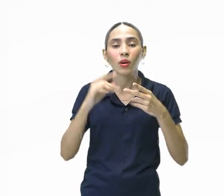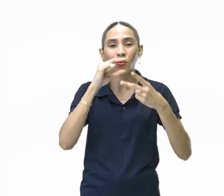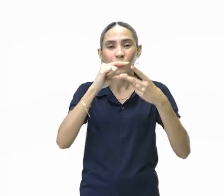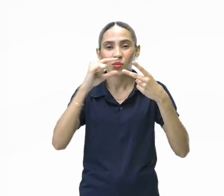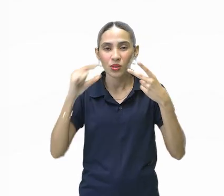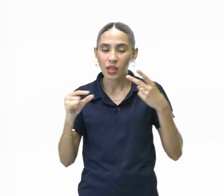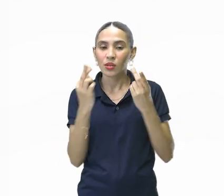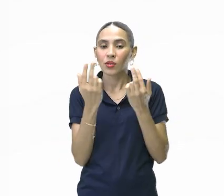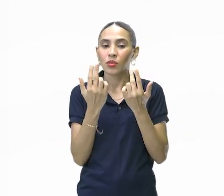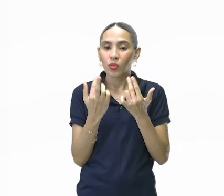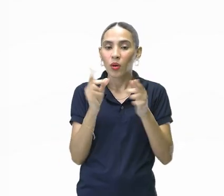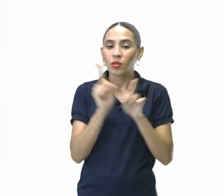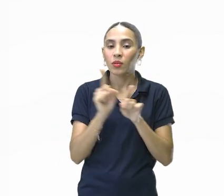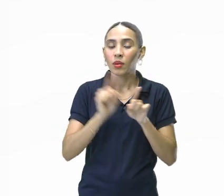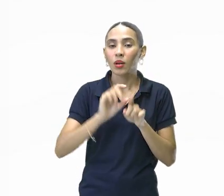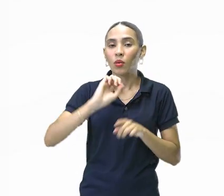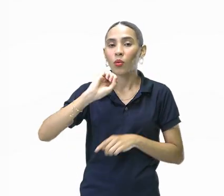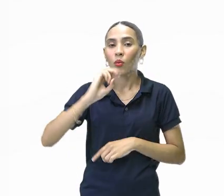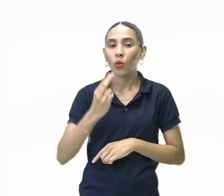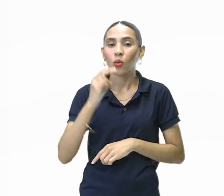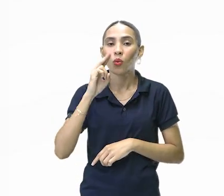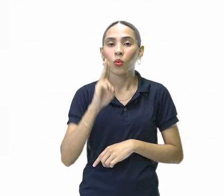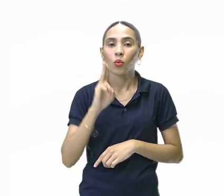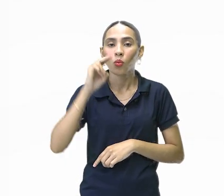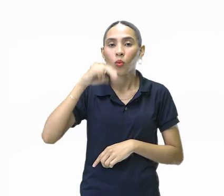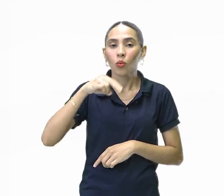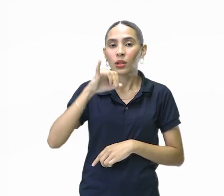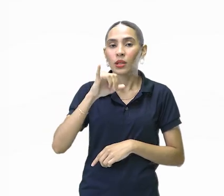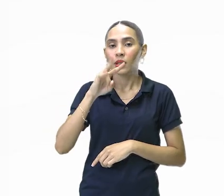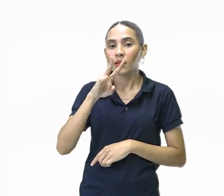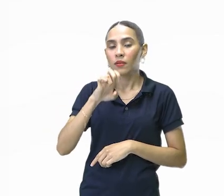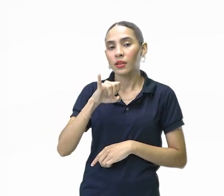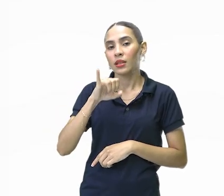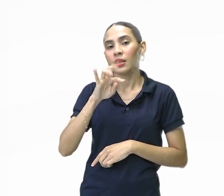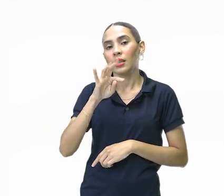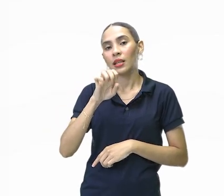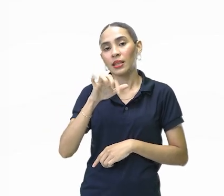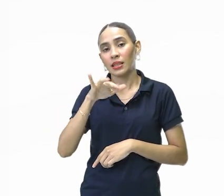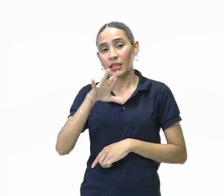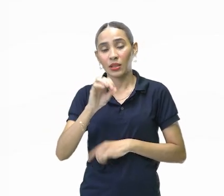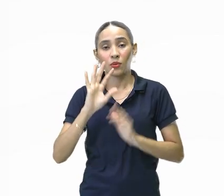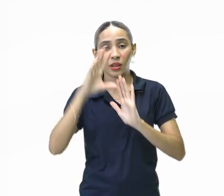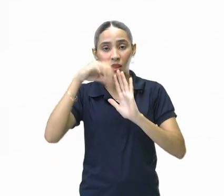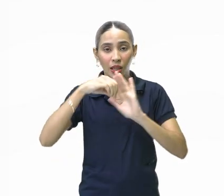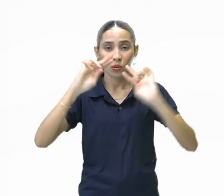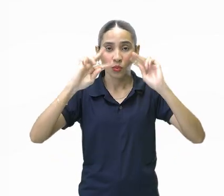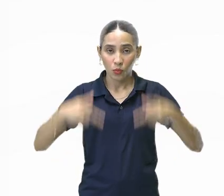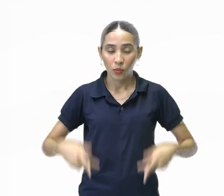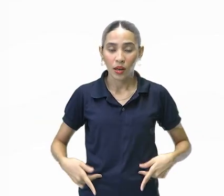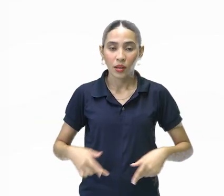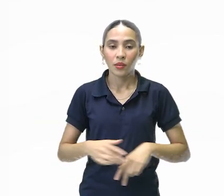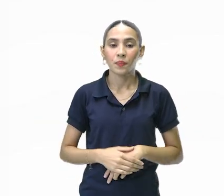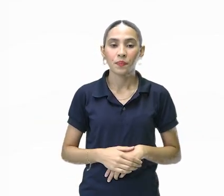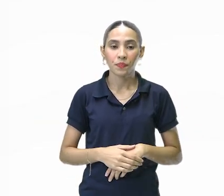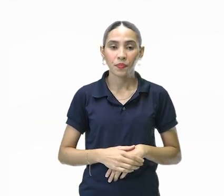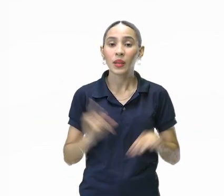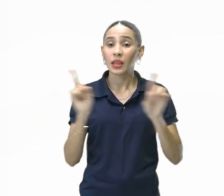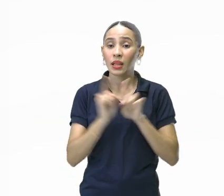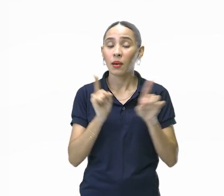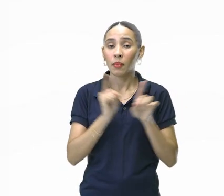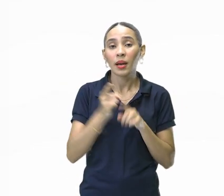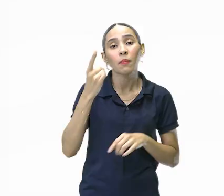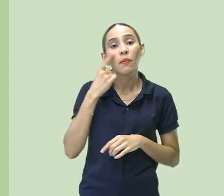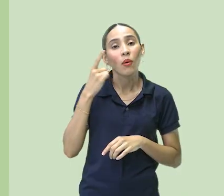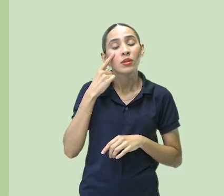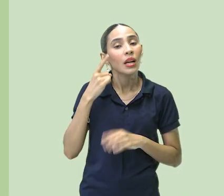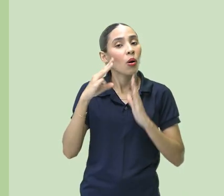gêmeos idênticos ou univitelinos lá na espécie humana, por exemplo. Mas vamos mostrar